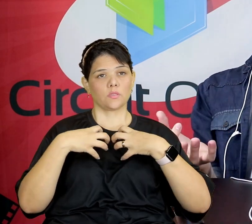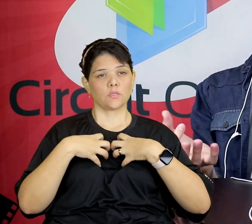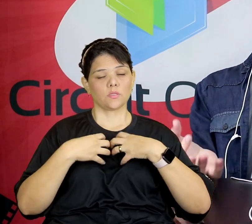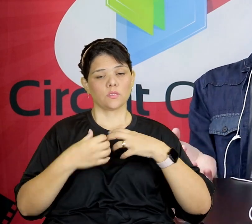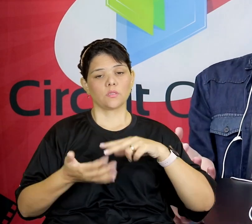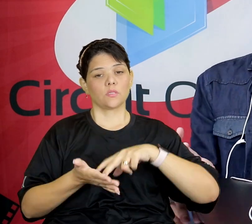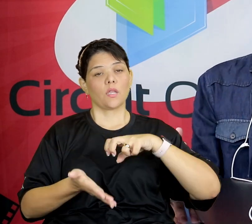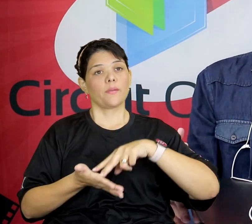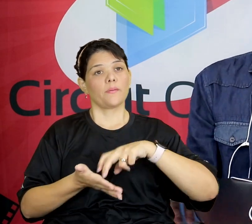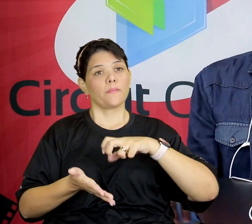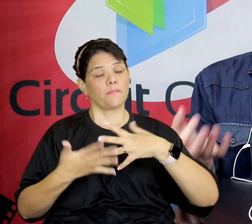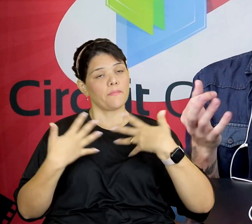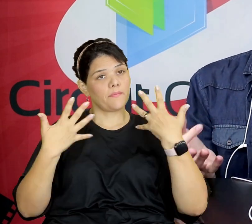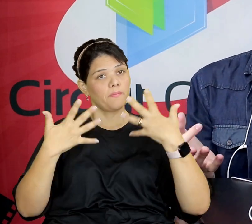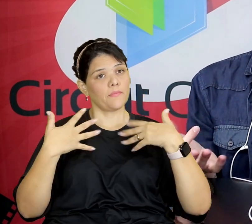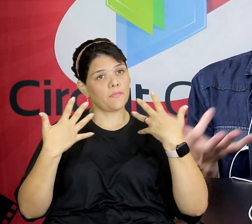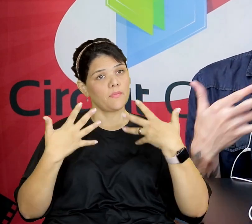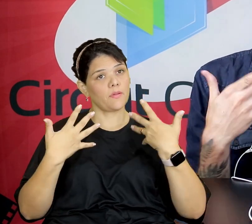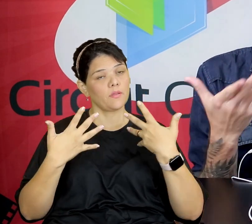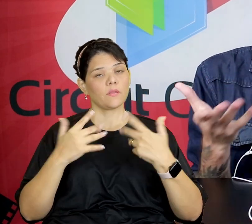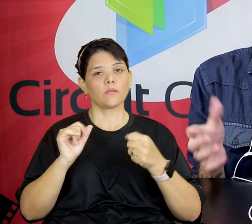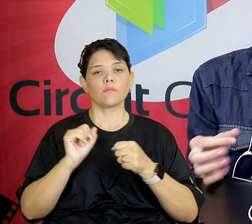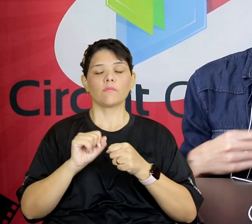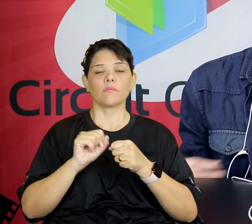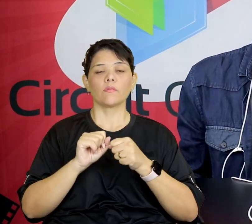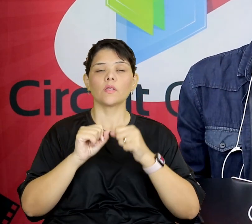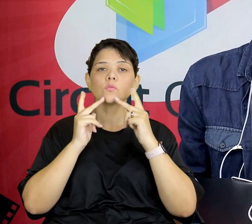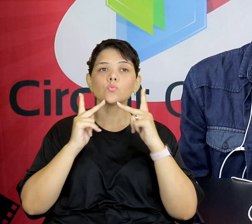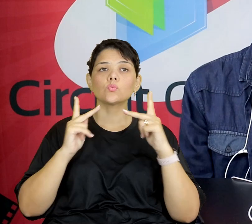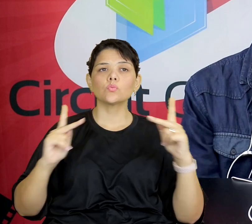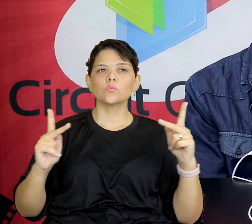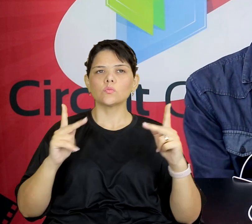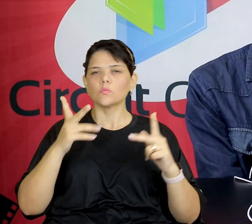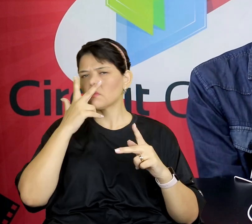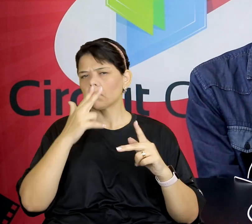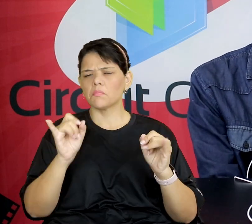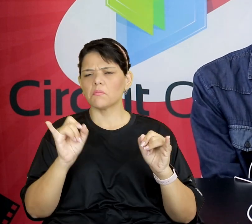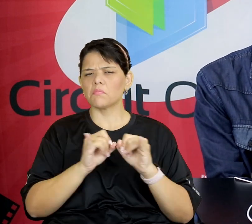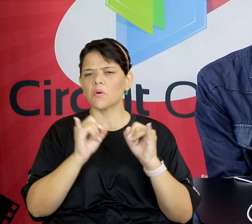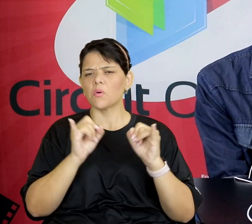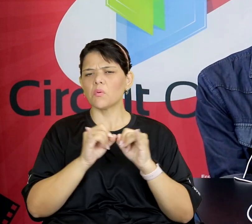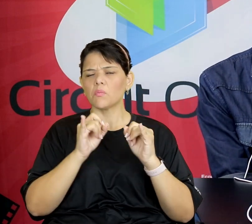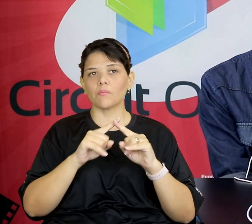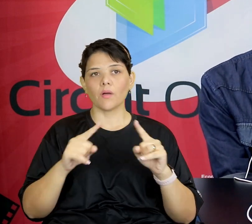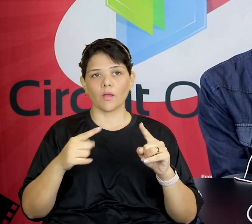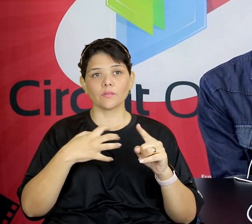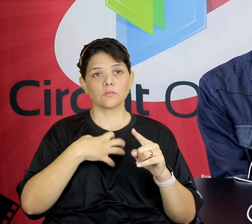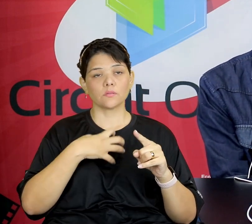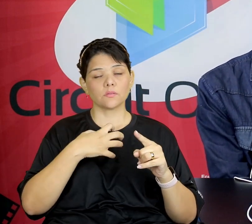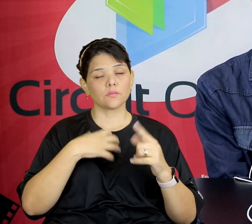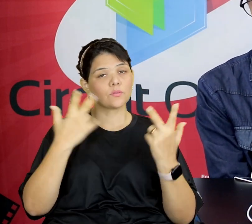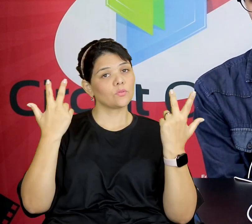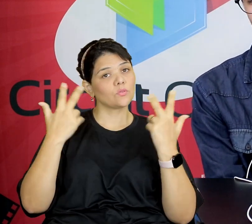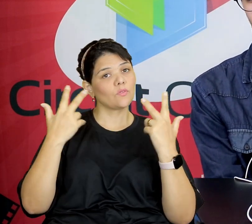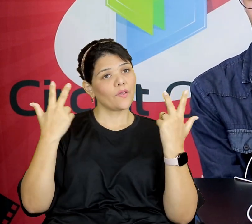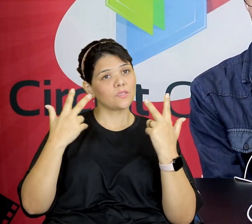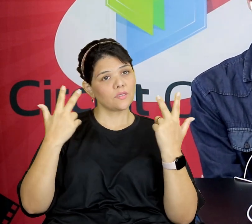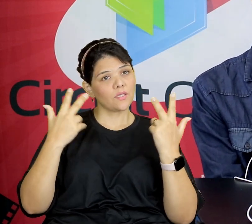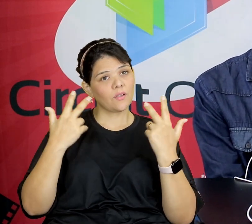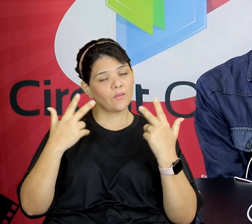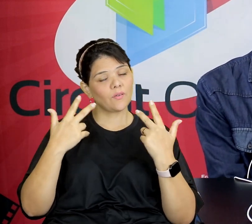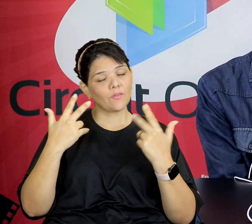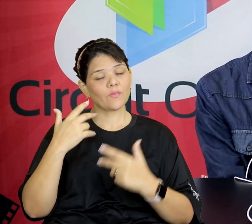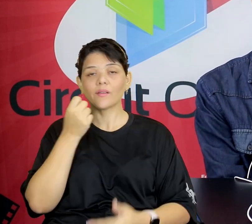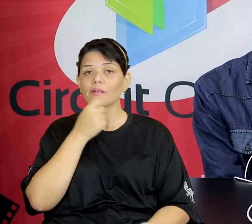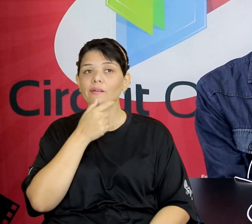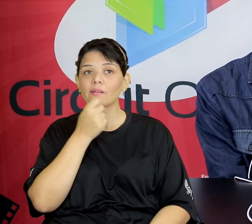essa ideia e fazem um comercial meio bobinho que, tipo, te diverte. E isso que é importante. A gente está aqui para tirar as pessoas